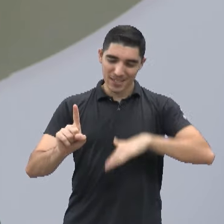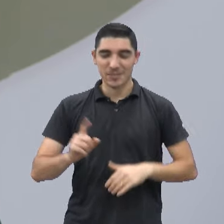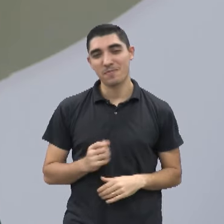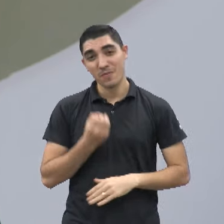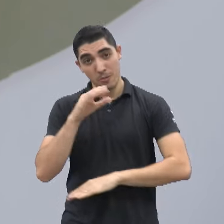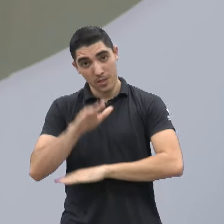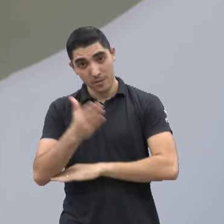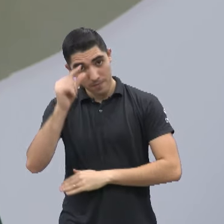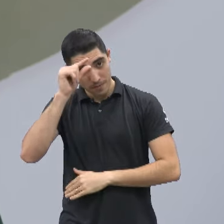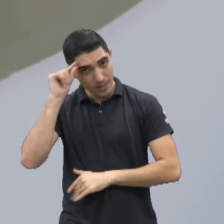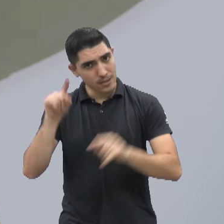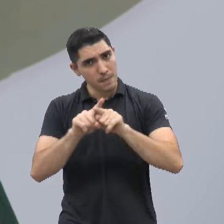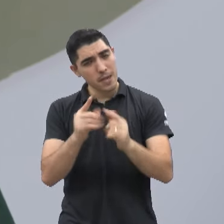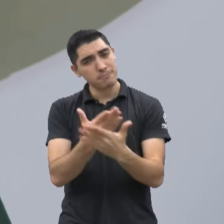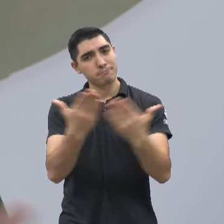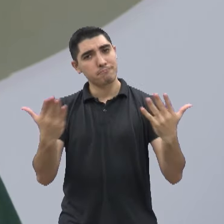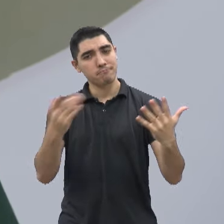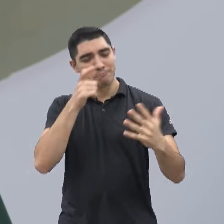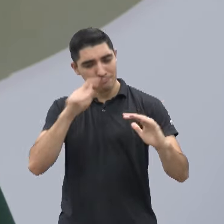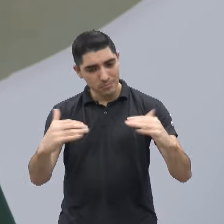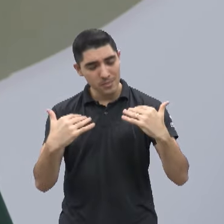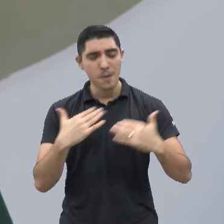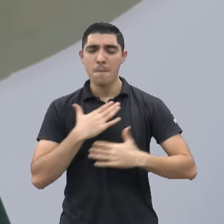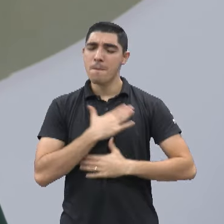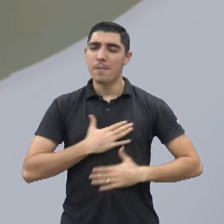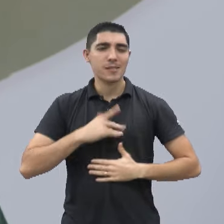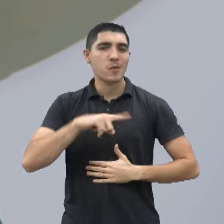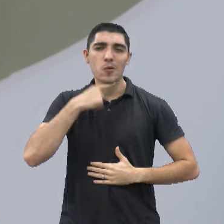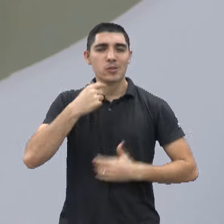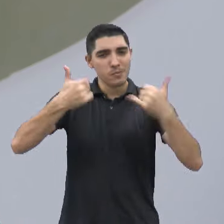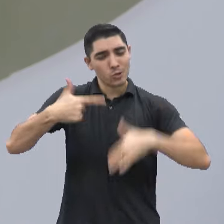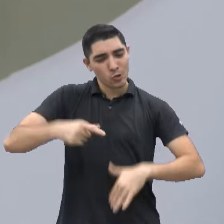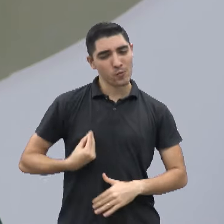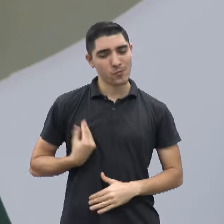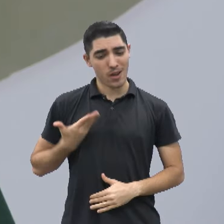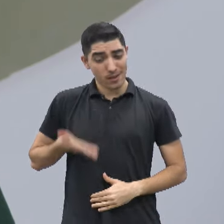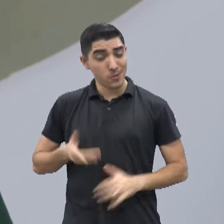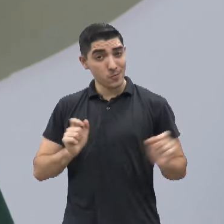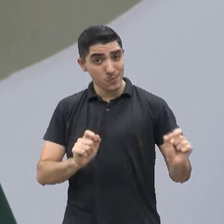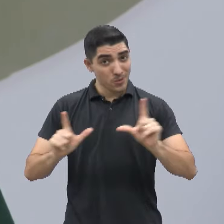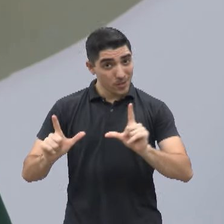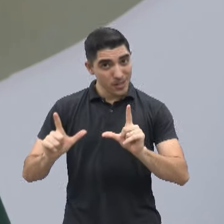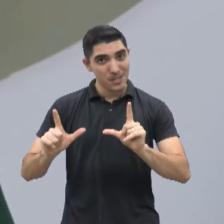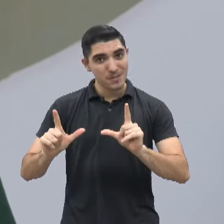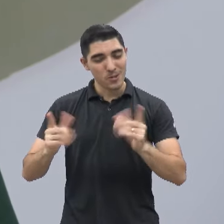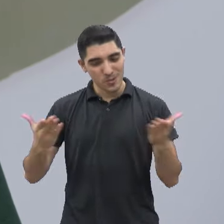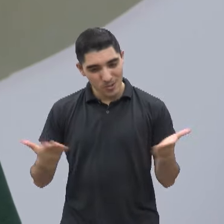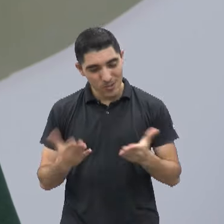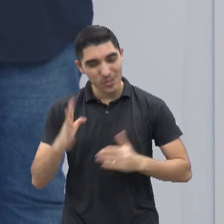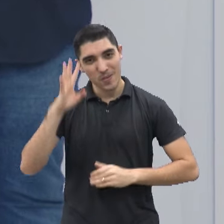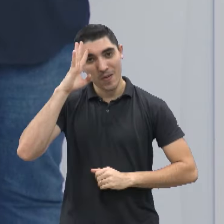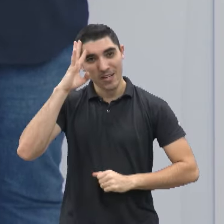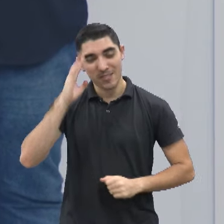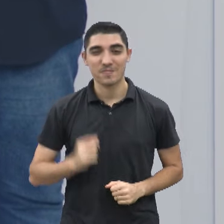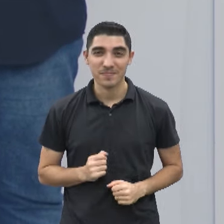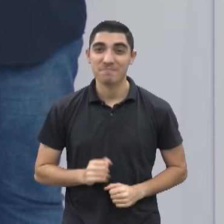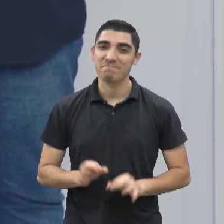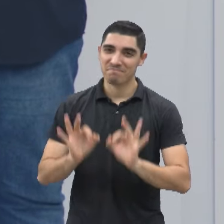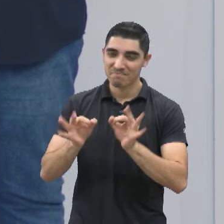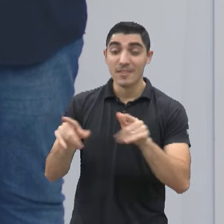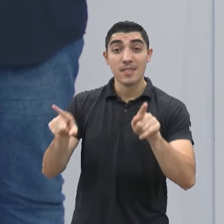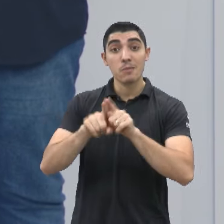tarde a você aí de casa. Como sempre, é um prazer inenarrável estar em mais um Hora do Esporte neste meio de semana. Muito bem, e